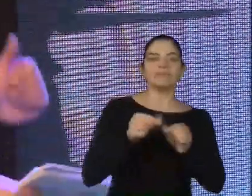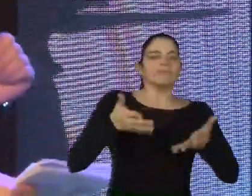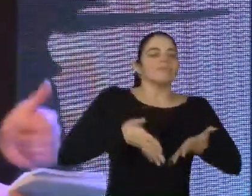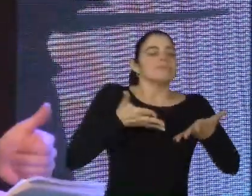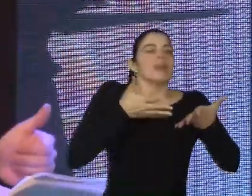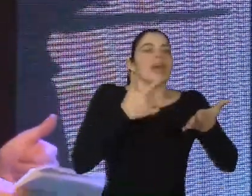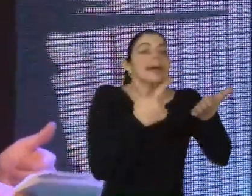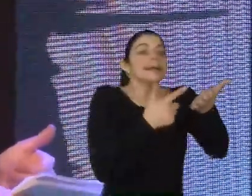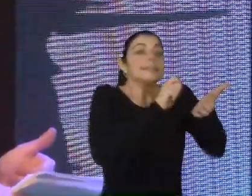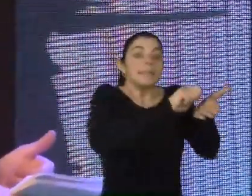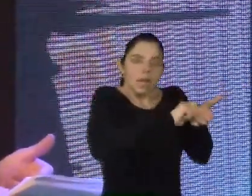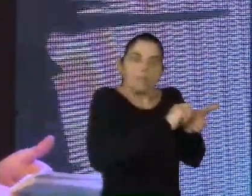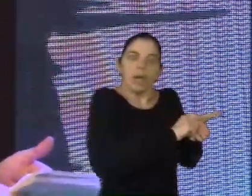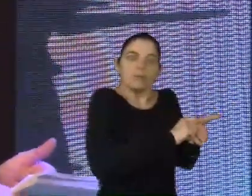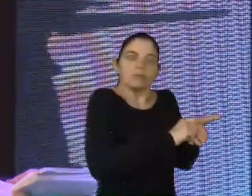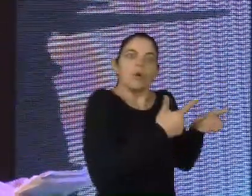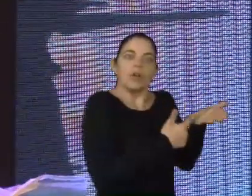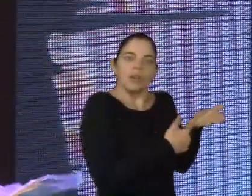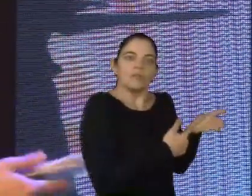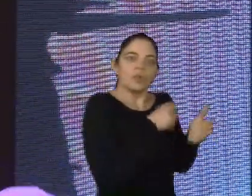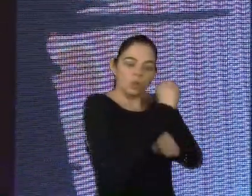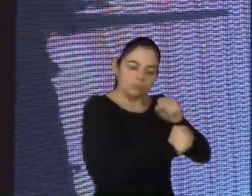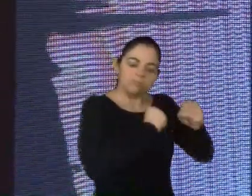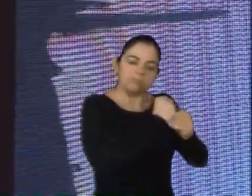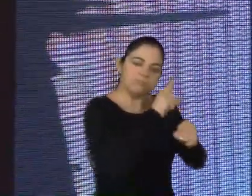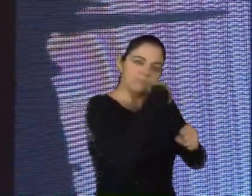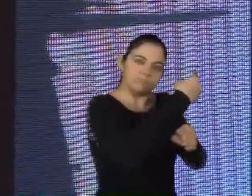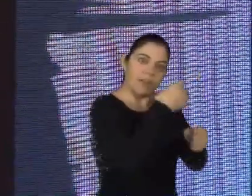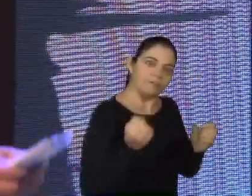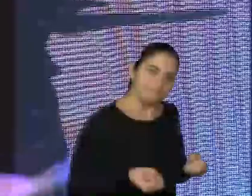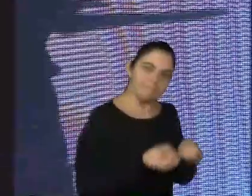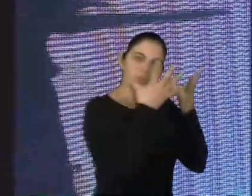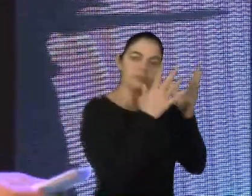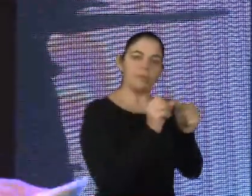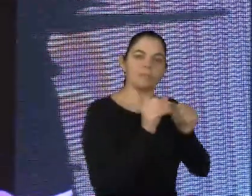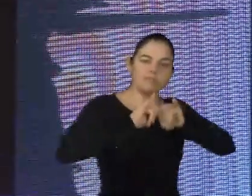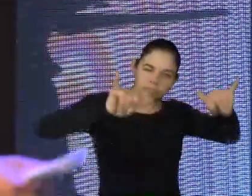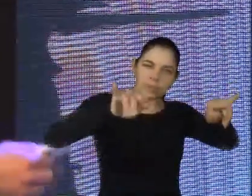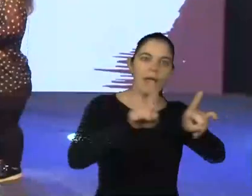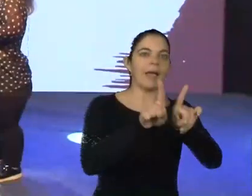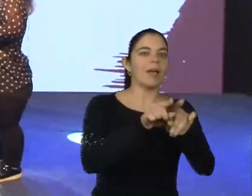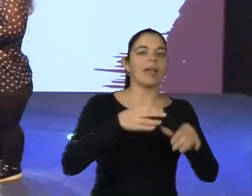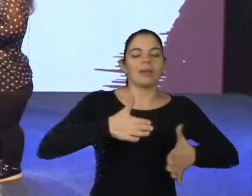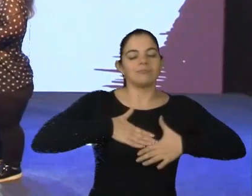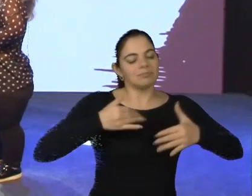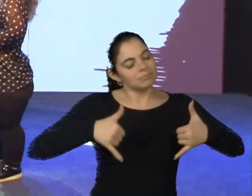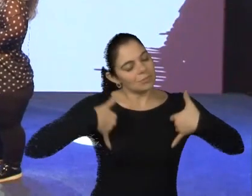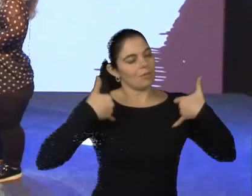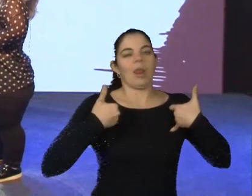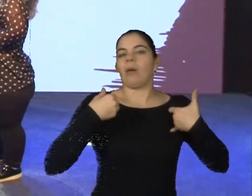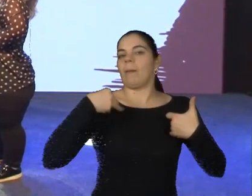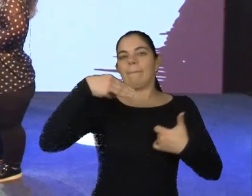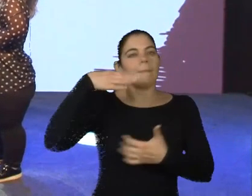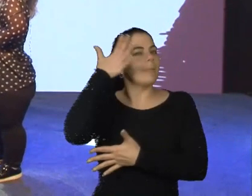a escrever o livro Genética no Destino, que a gente vai lançar no que vem, e também esse congresso. Então, eu me sinto muito honrado, você também é uma grande mentora para mim. Muito